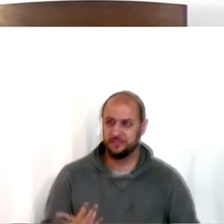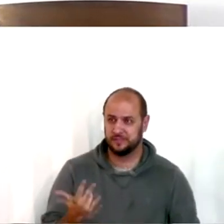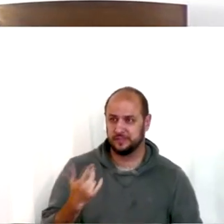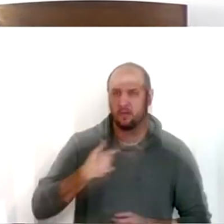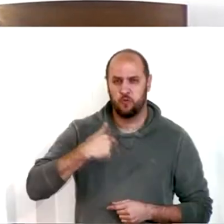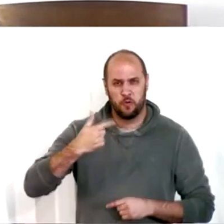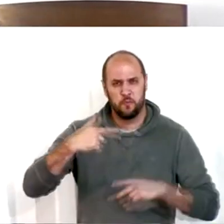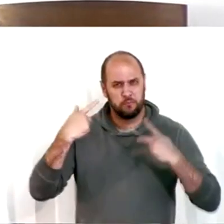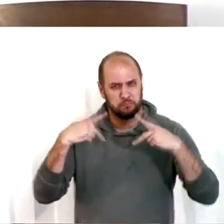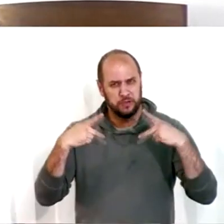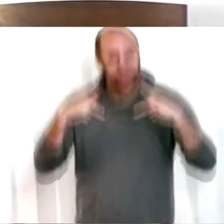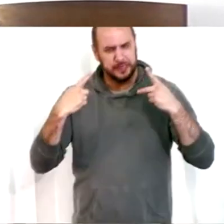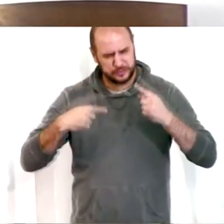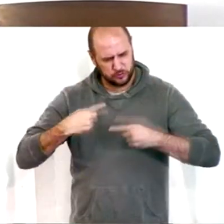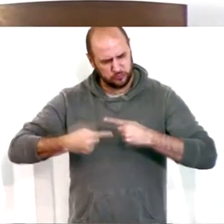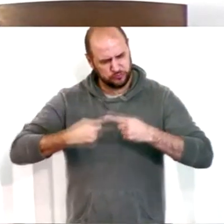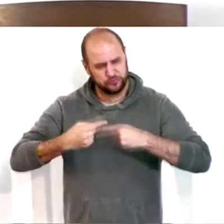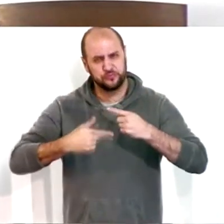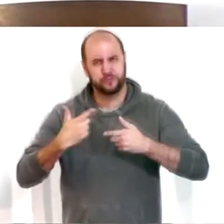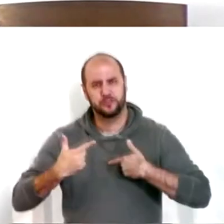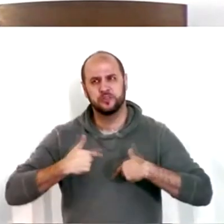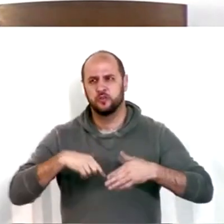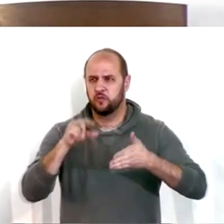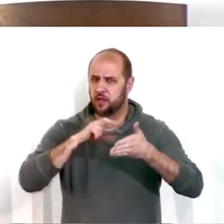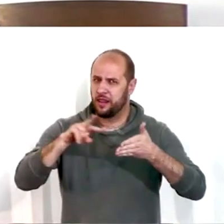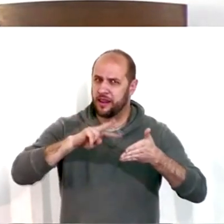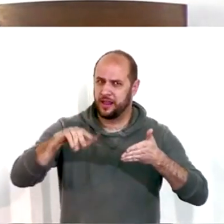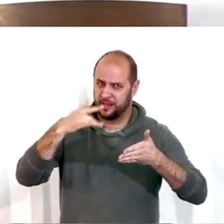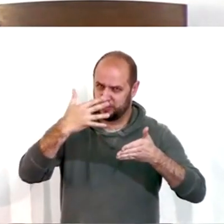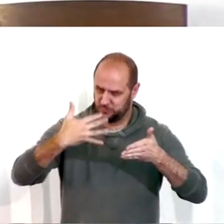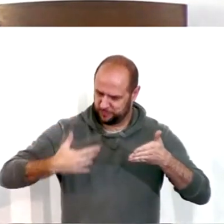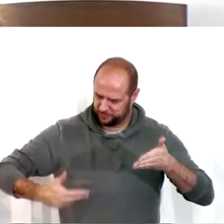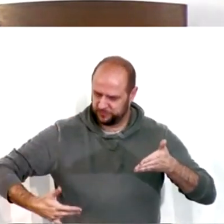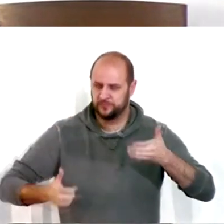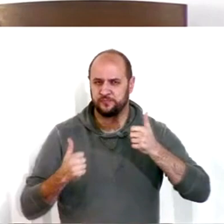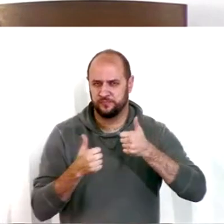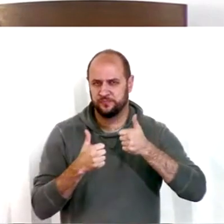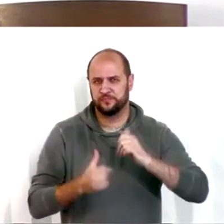da exposição, eu lerei os versículos